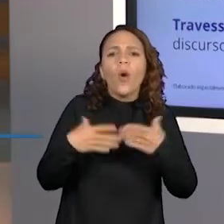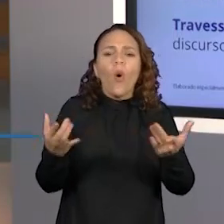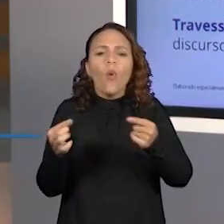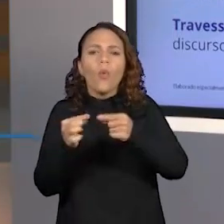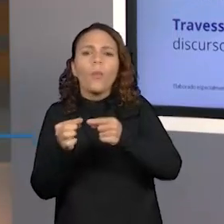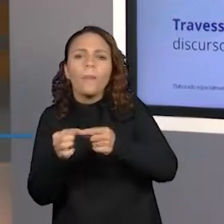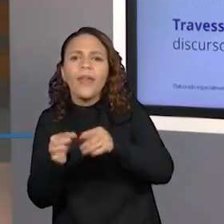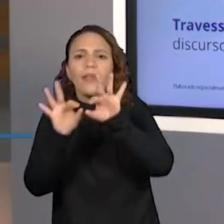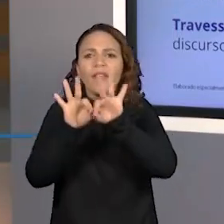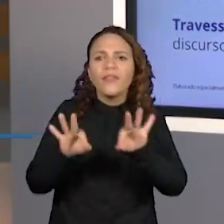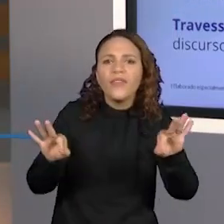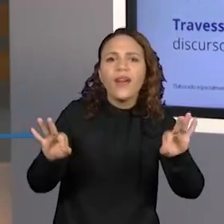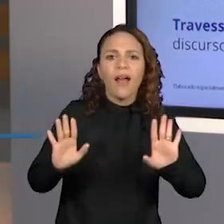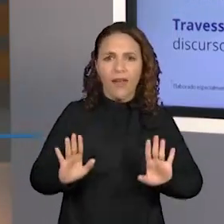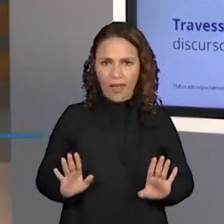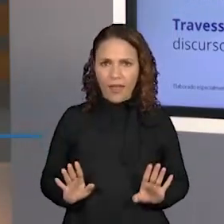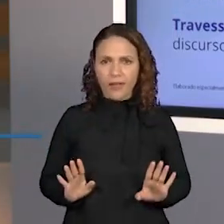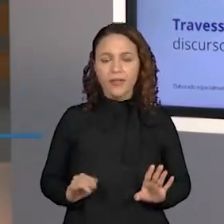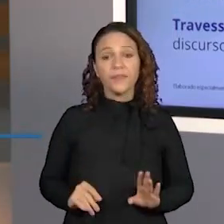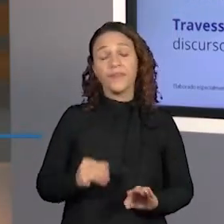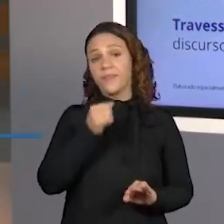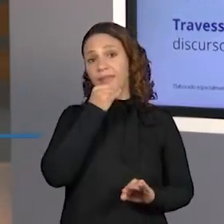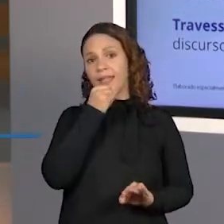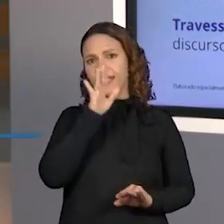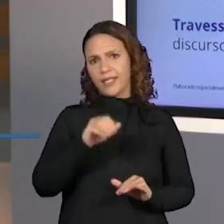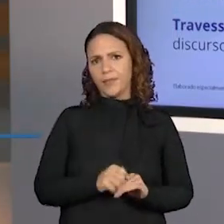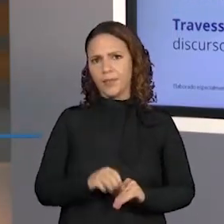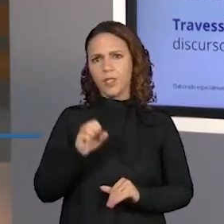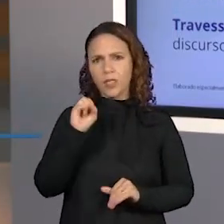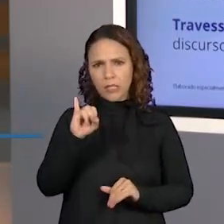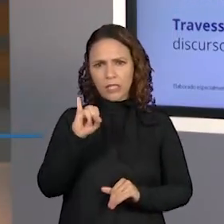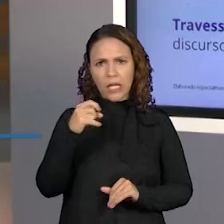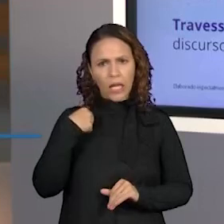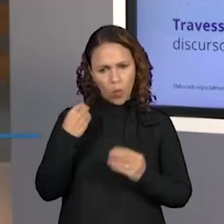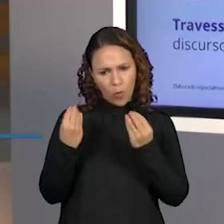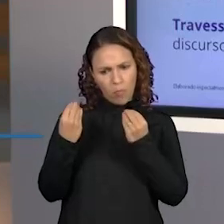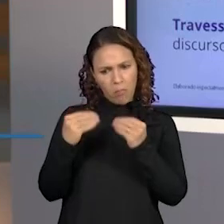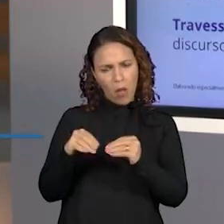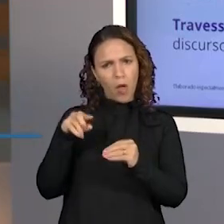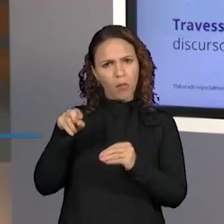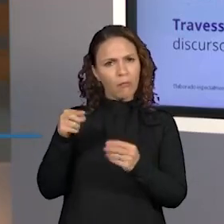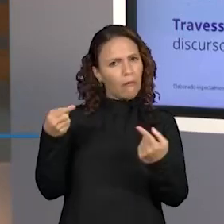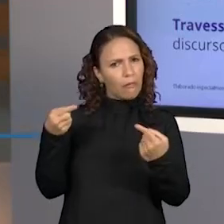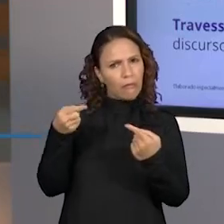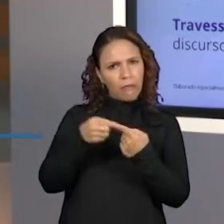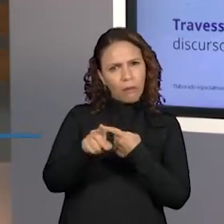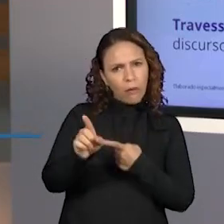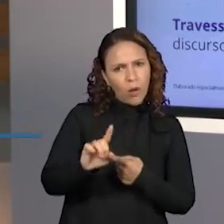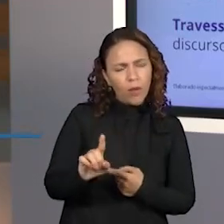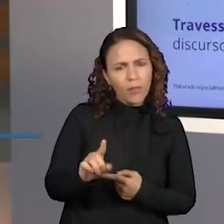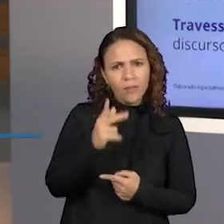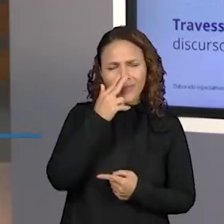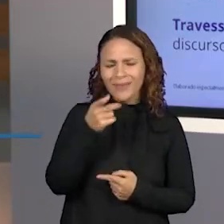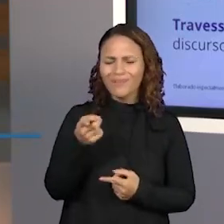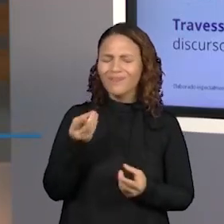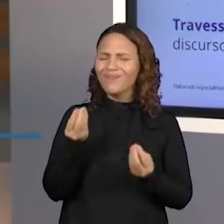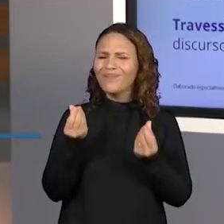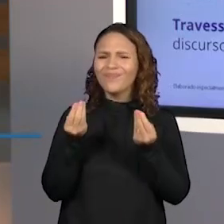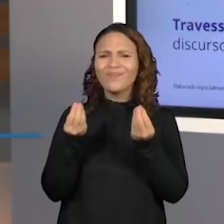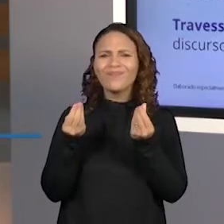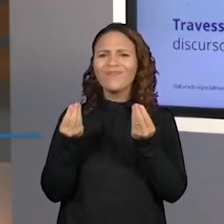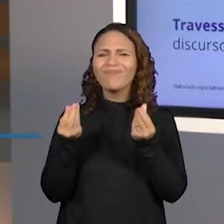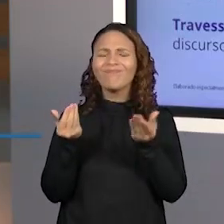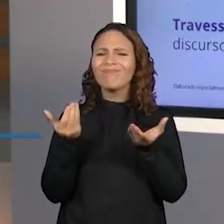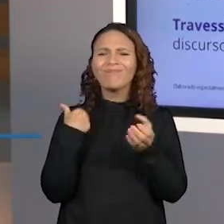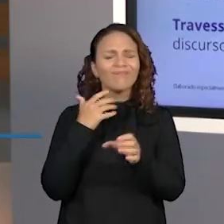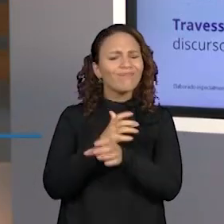na frase. Porque se eu usar um ponto diferente na frase ou no texto, eu tiro completamente